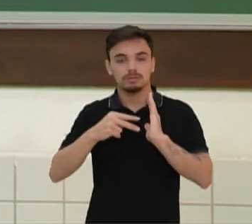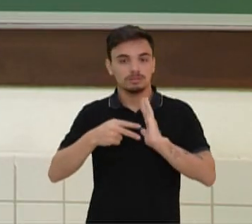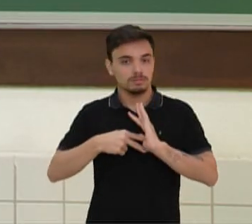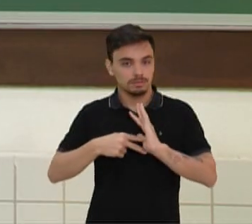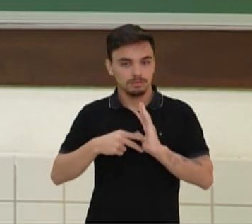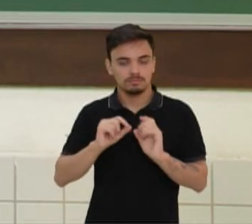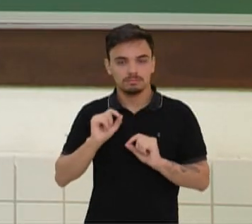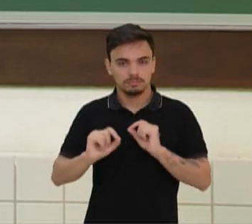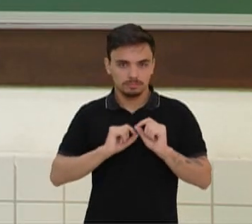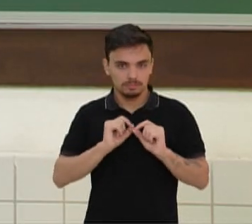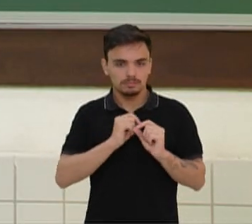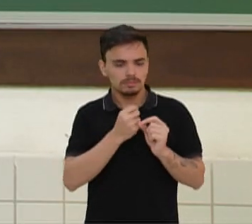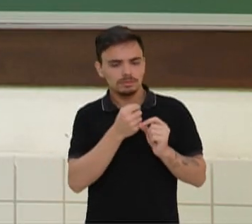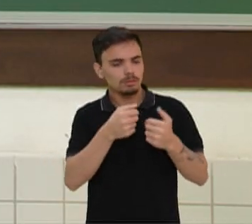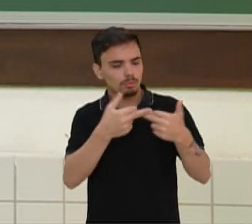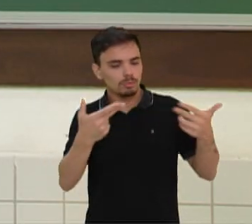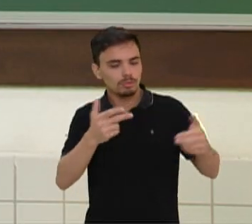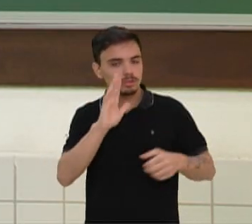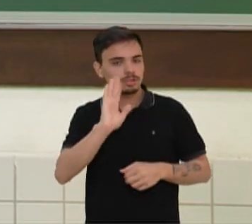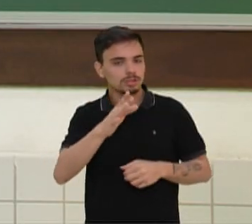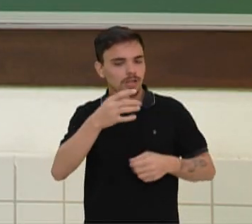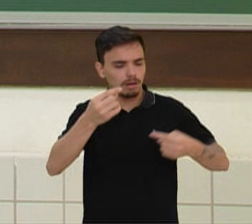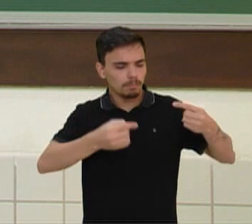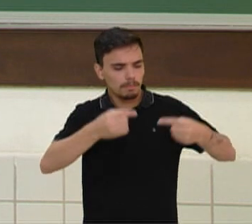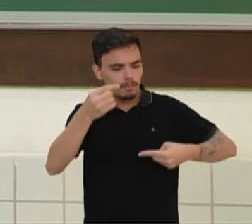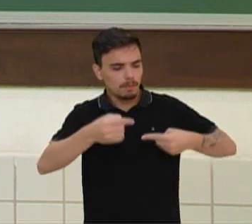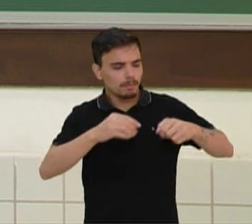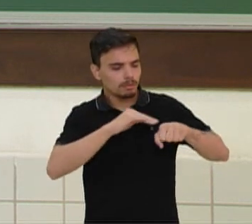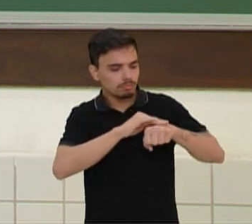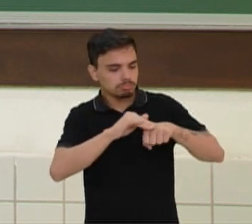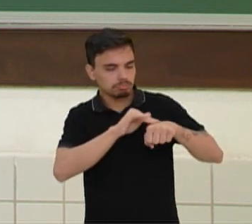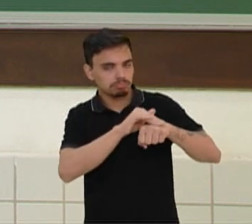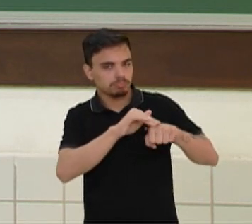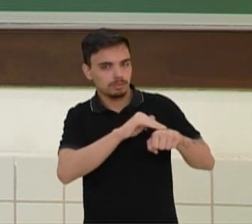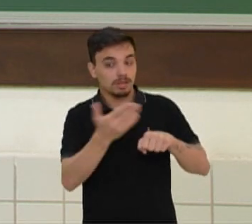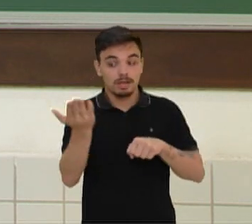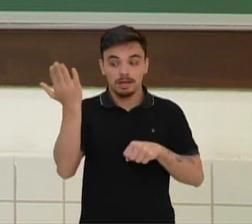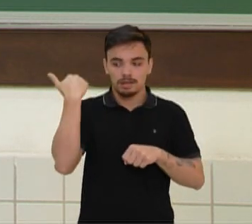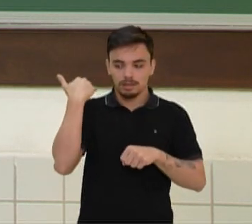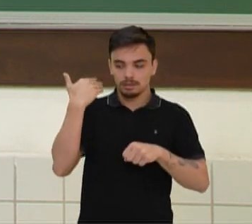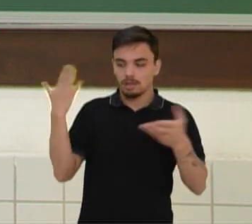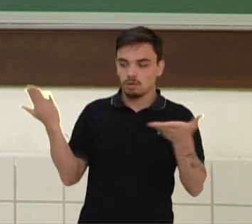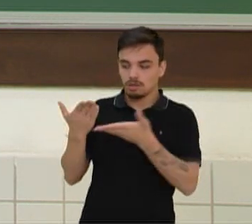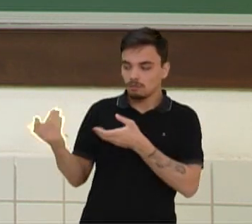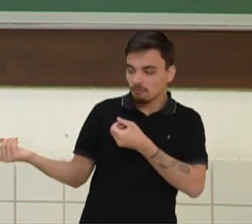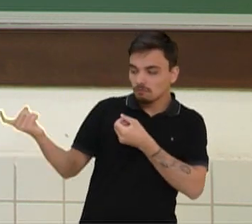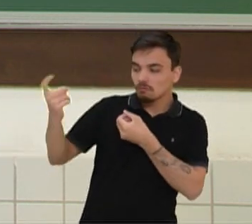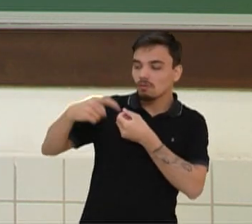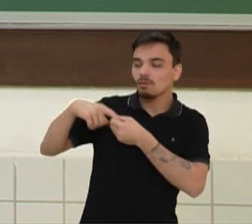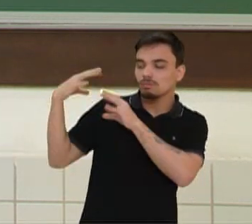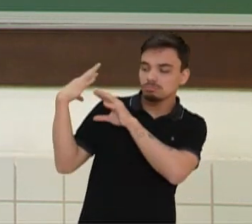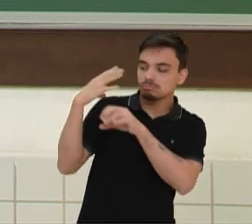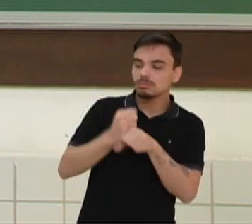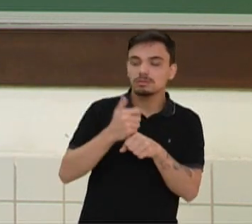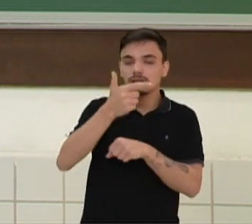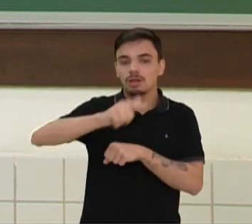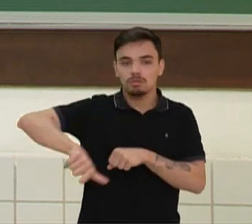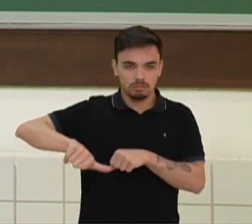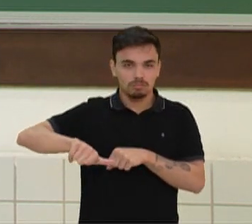significa que algo que já foi discutido, né? Vamos voltar a discutir por alguma